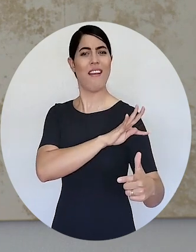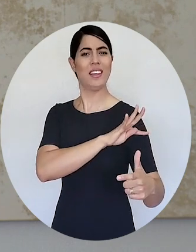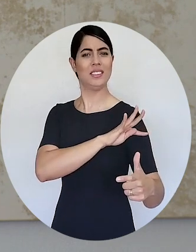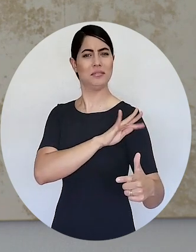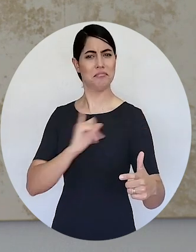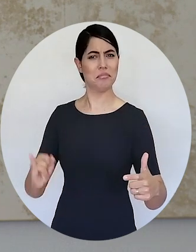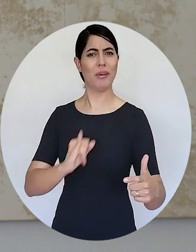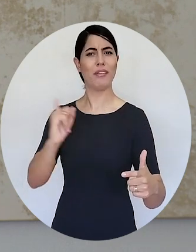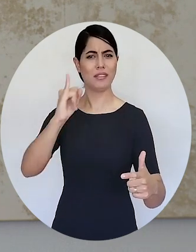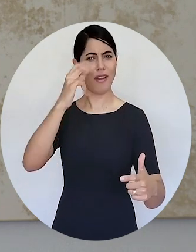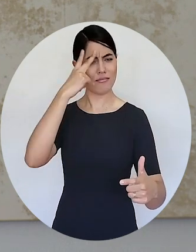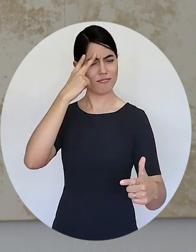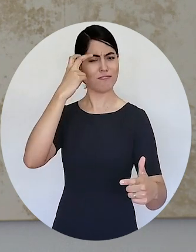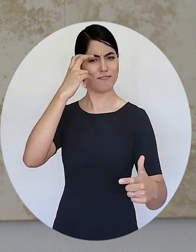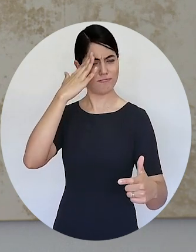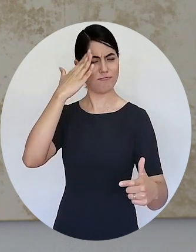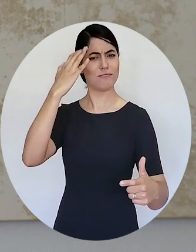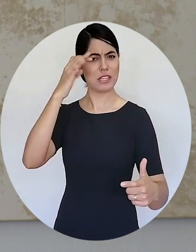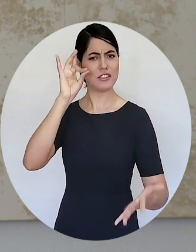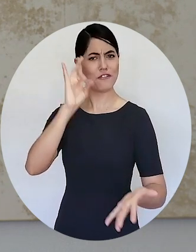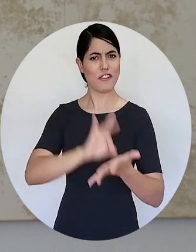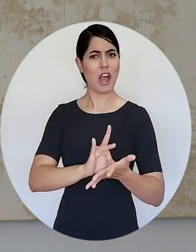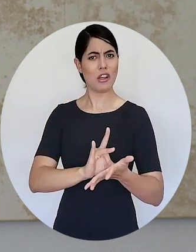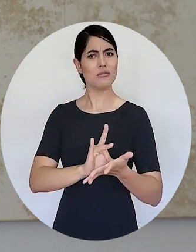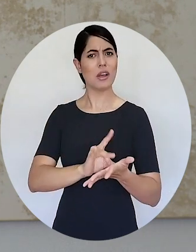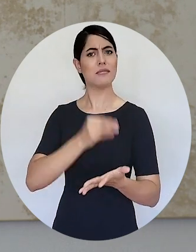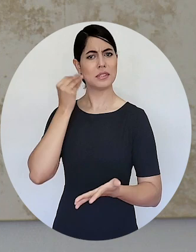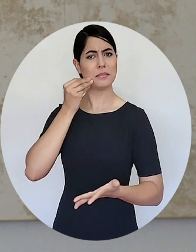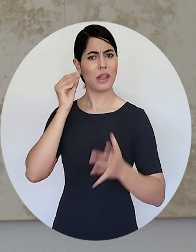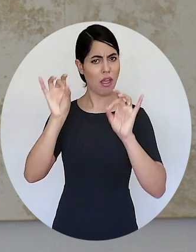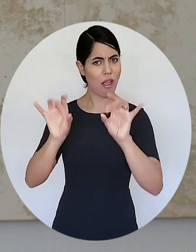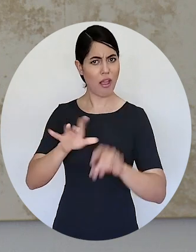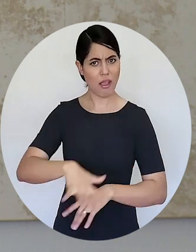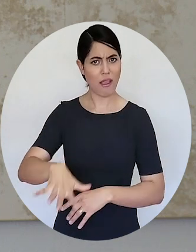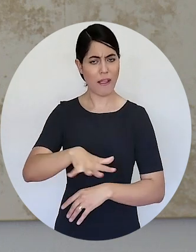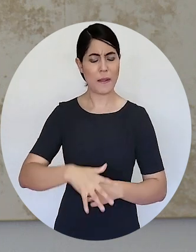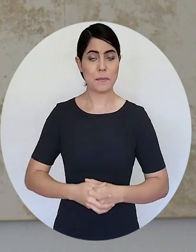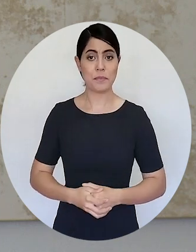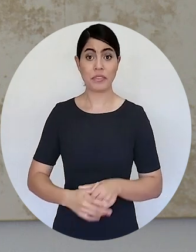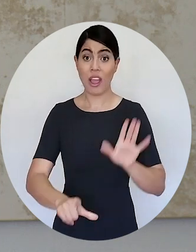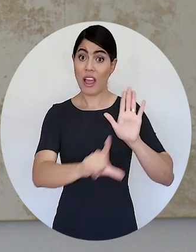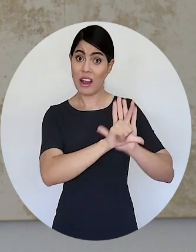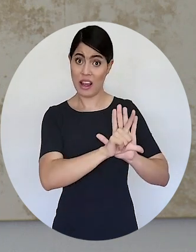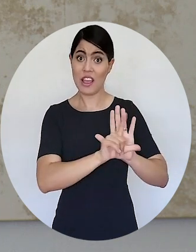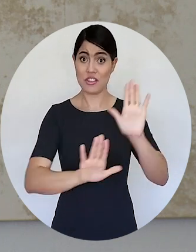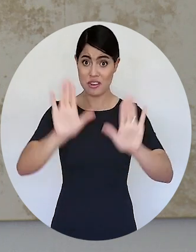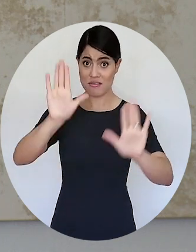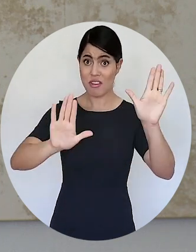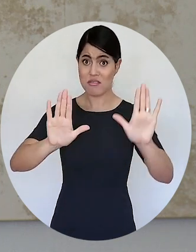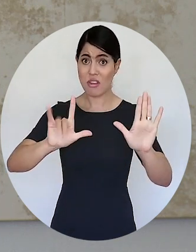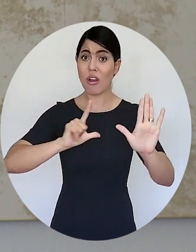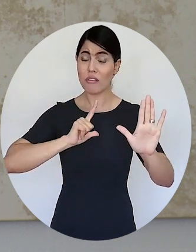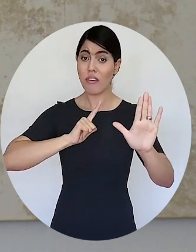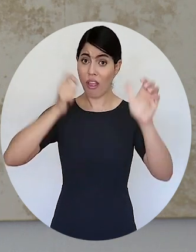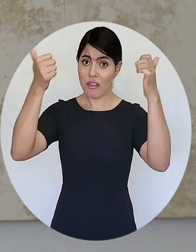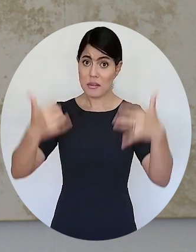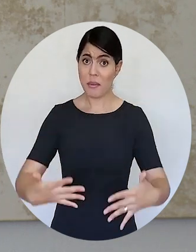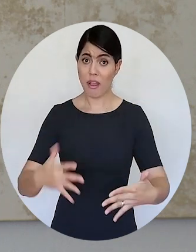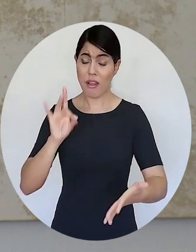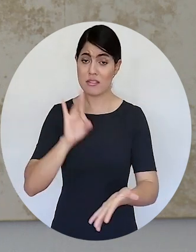singular, técnica, saber especializado. A própria lei de licitações estabelece isso, mas